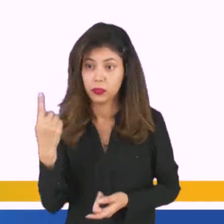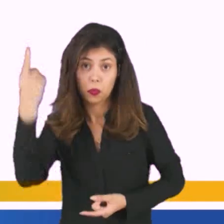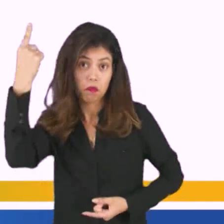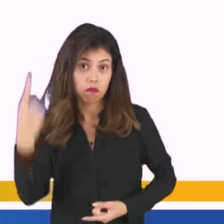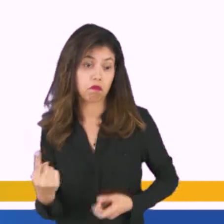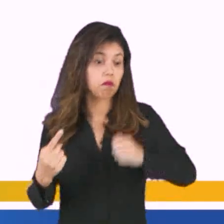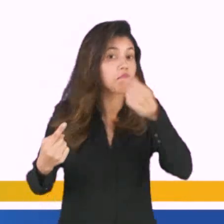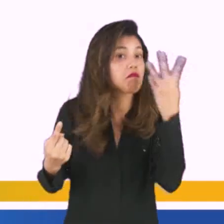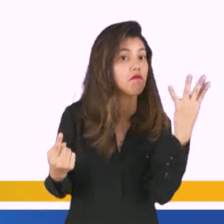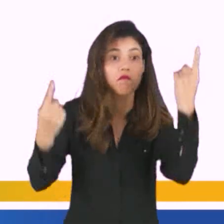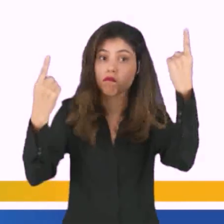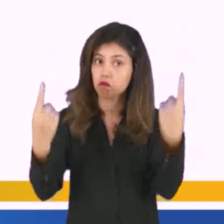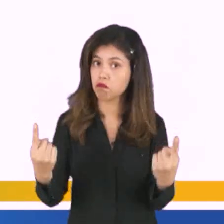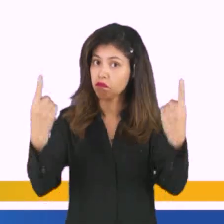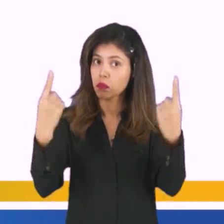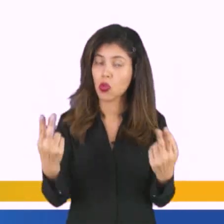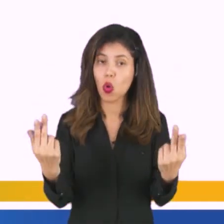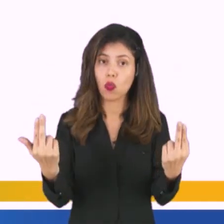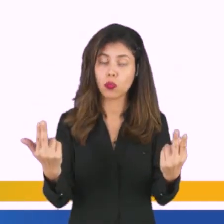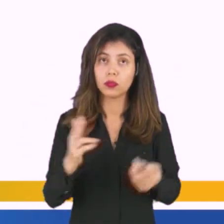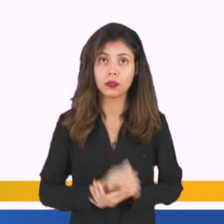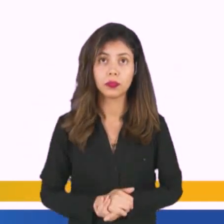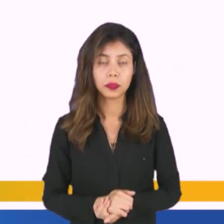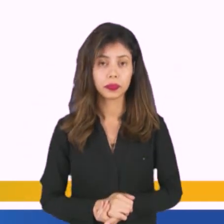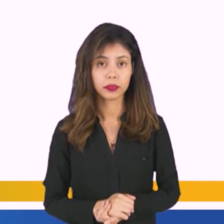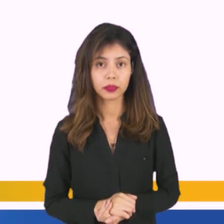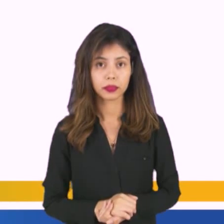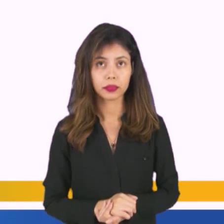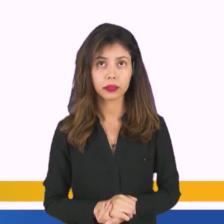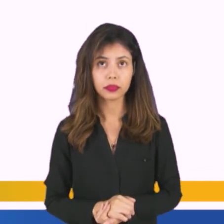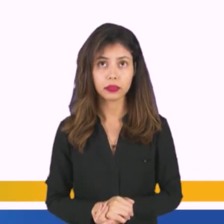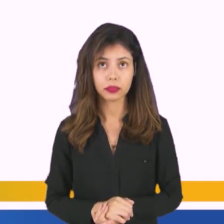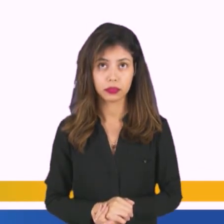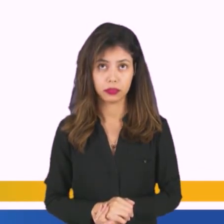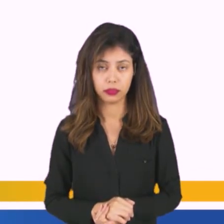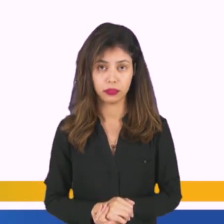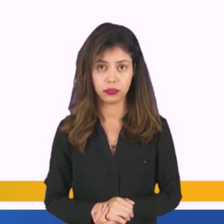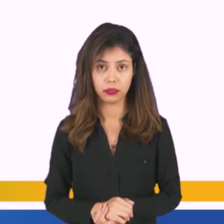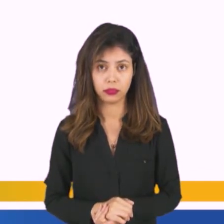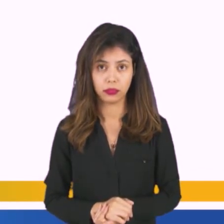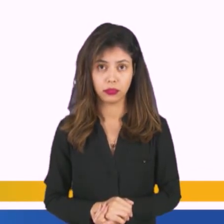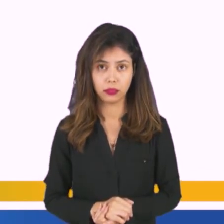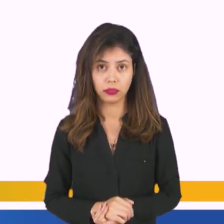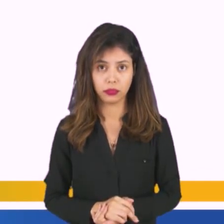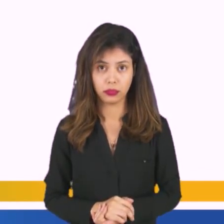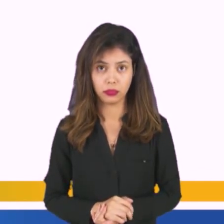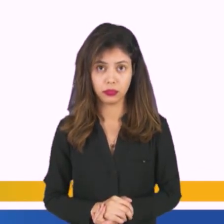molécula, quanto para essa, que vai ser igual a C4H8.